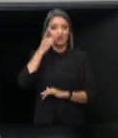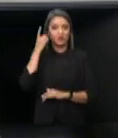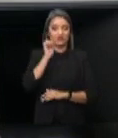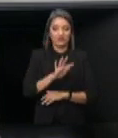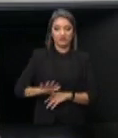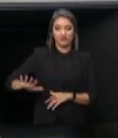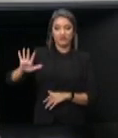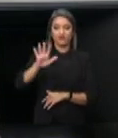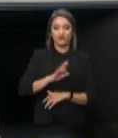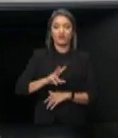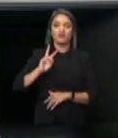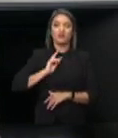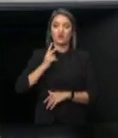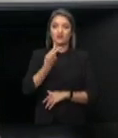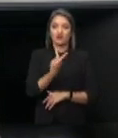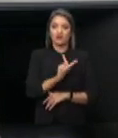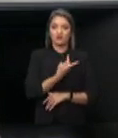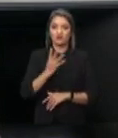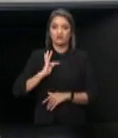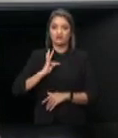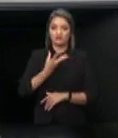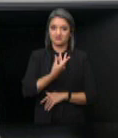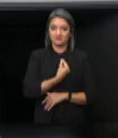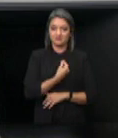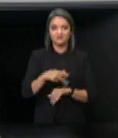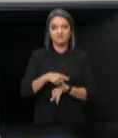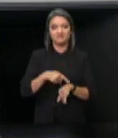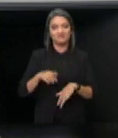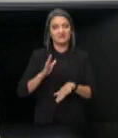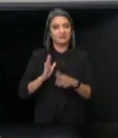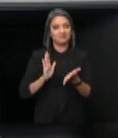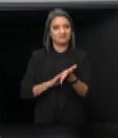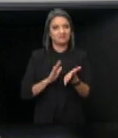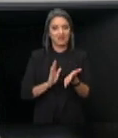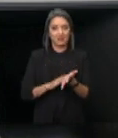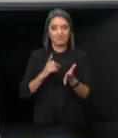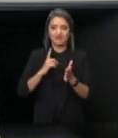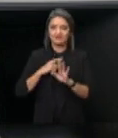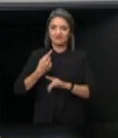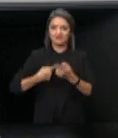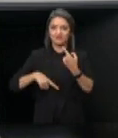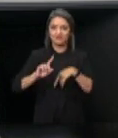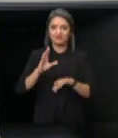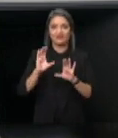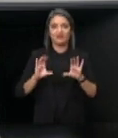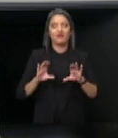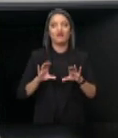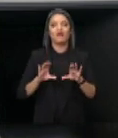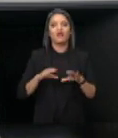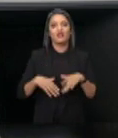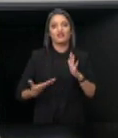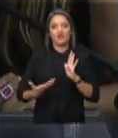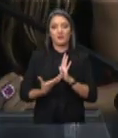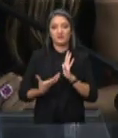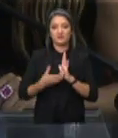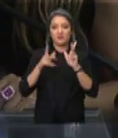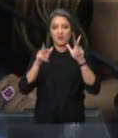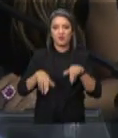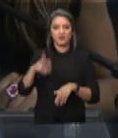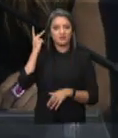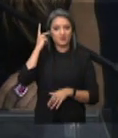país que tenha muito sucesso aqui na Câmara dos Deputados como vendendo na Câmara Municipal de São Paulo muito obrigada